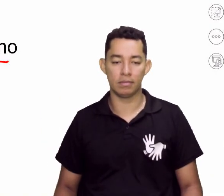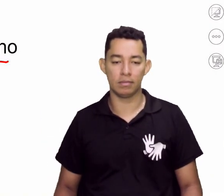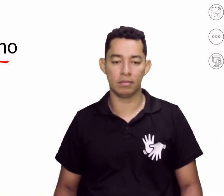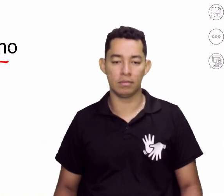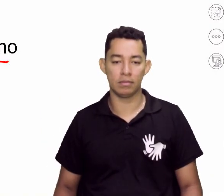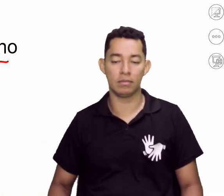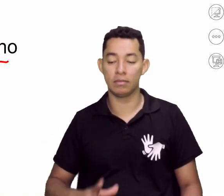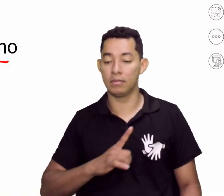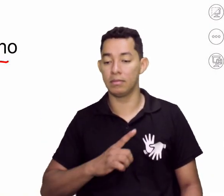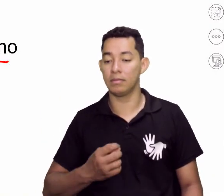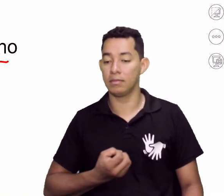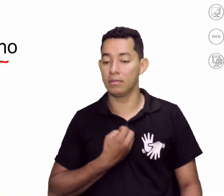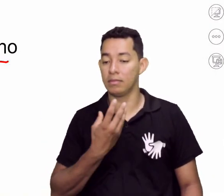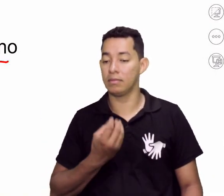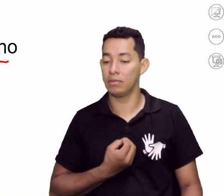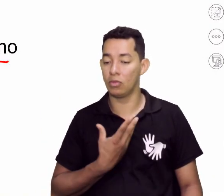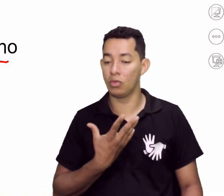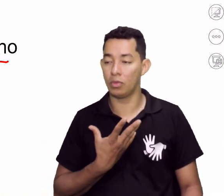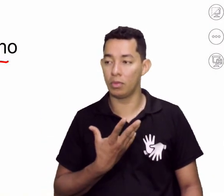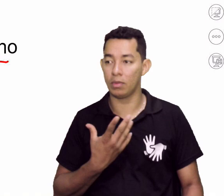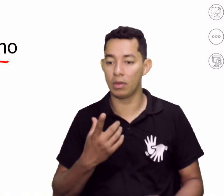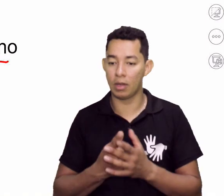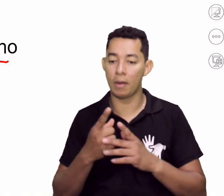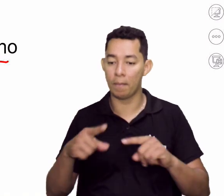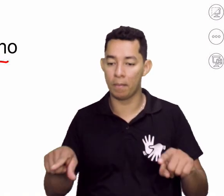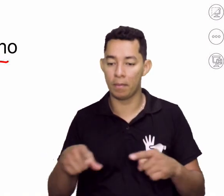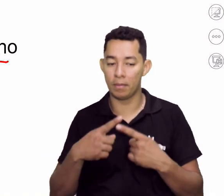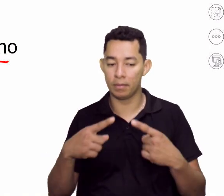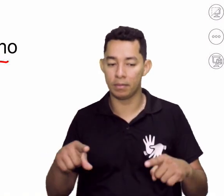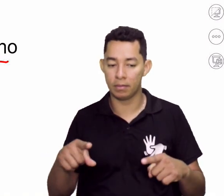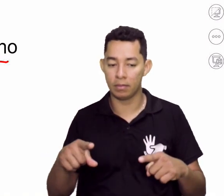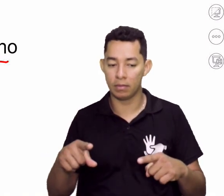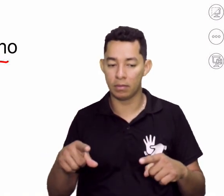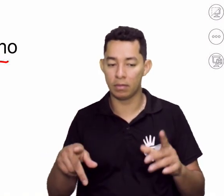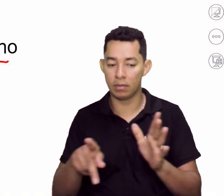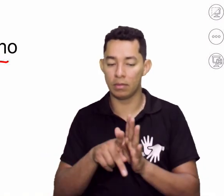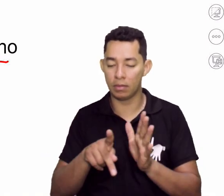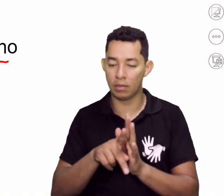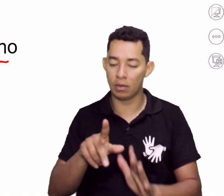Ele tem uma poesia que foi musicada pelo grande Fagner,